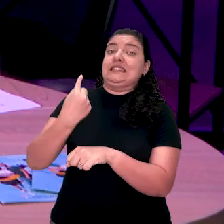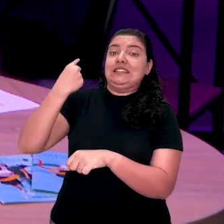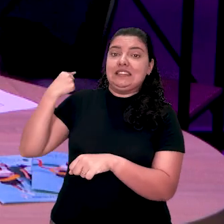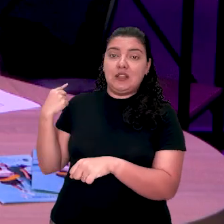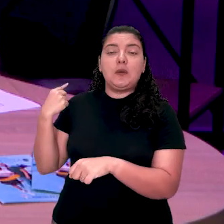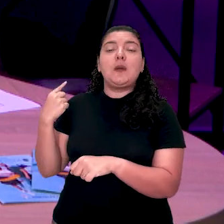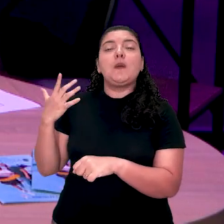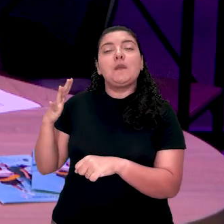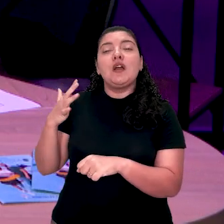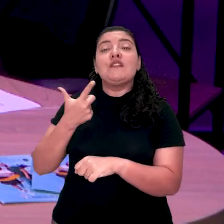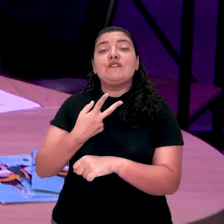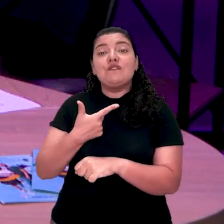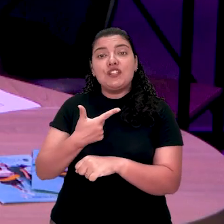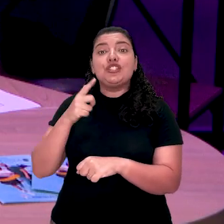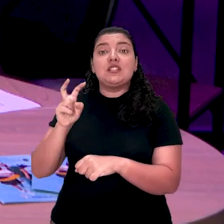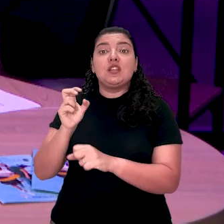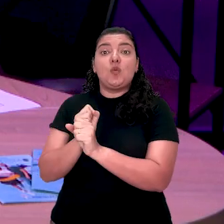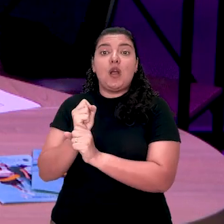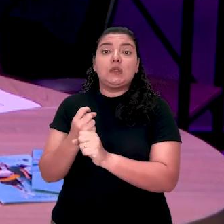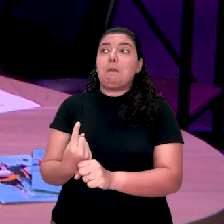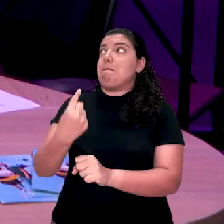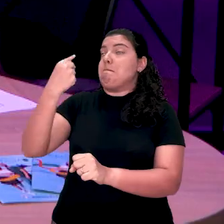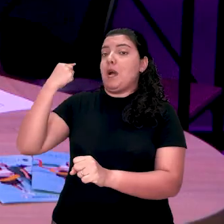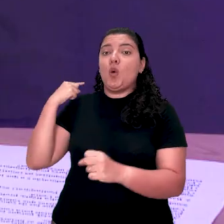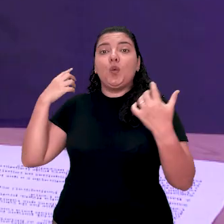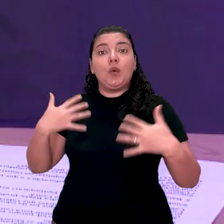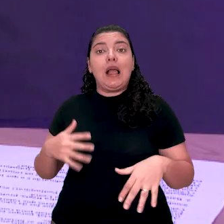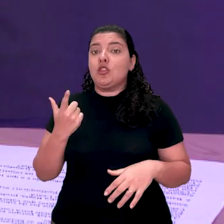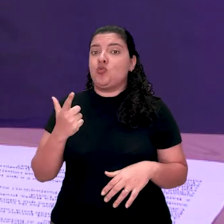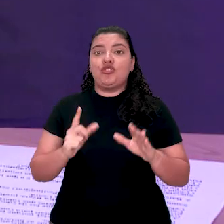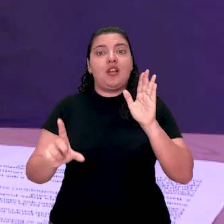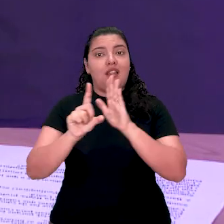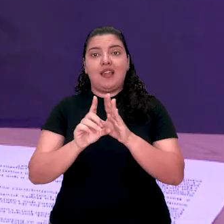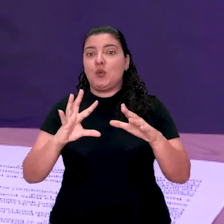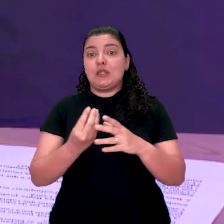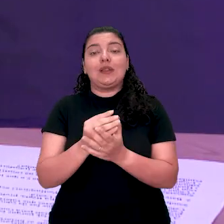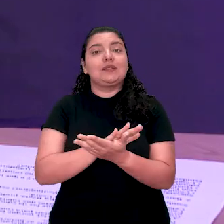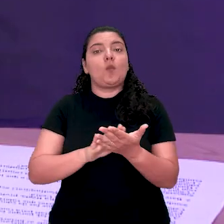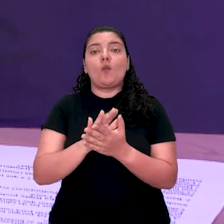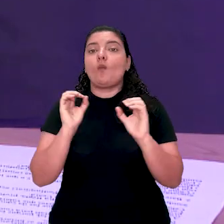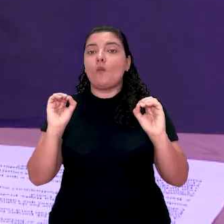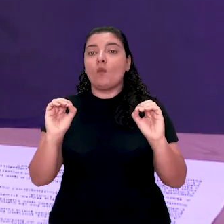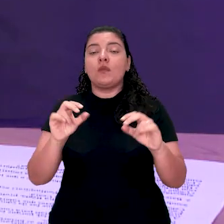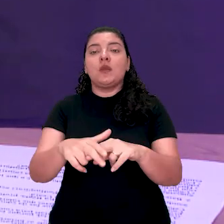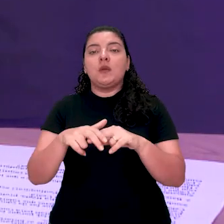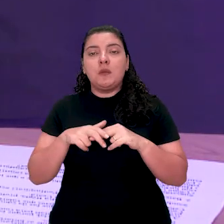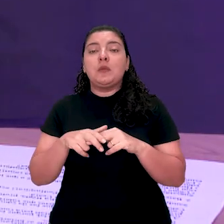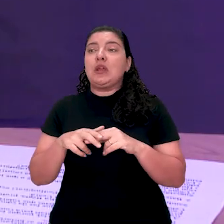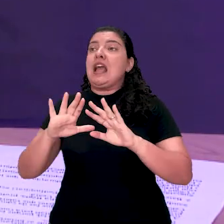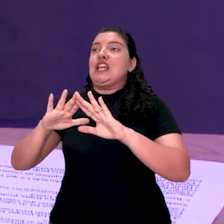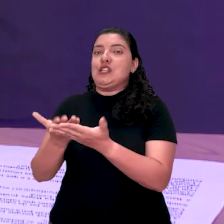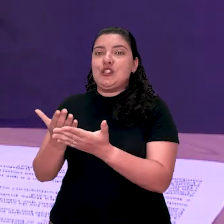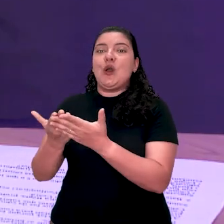época, quase 25 anos atrás, não existia lei da inclusão. Então, eu fui rejeitada em todas as